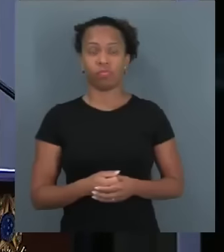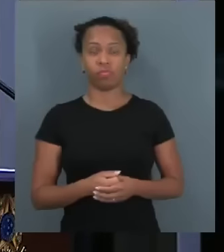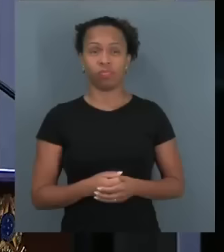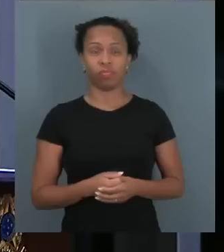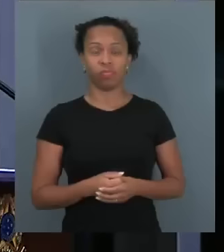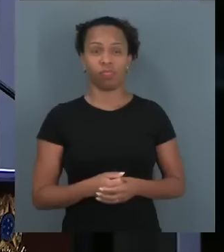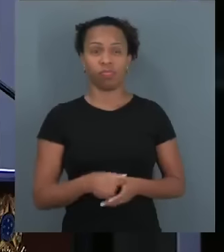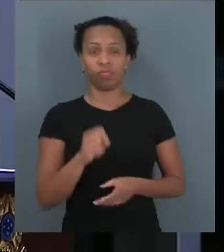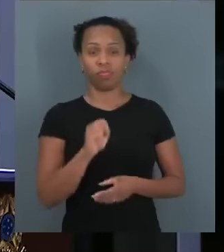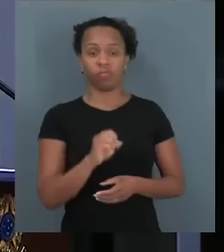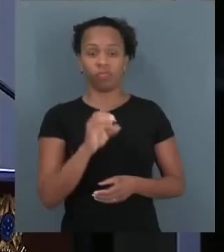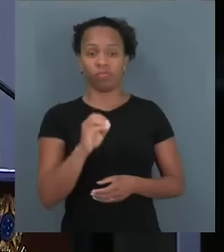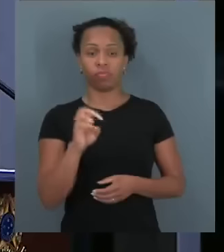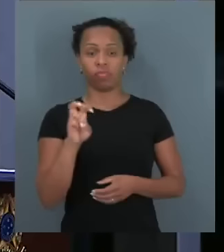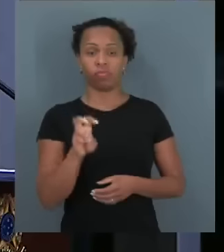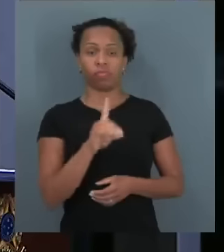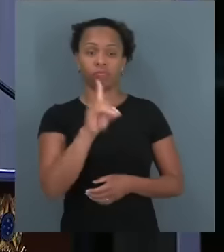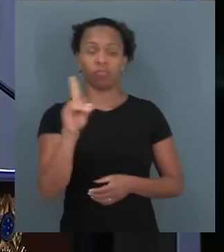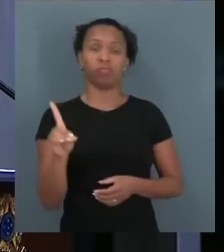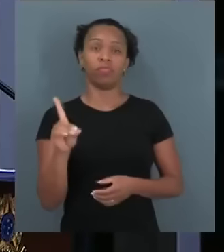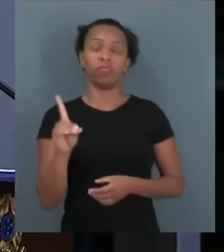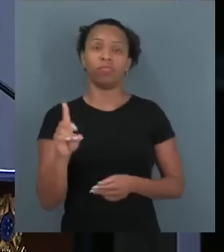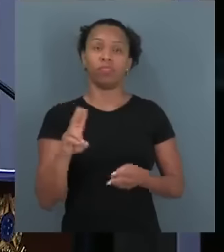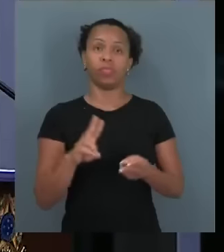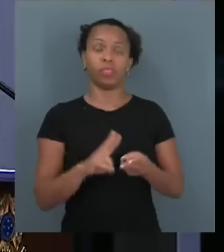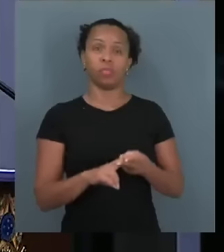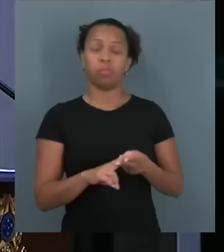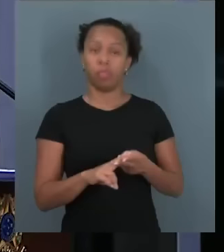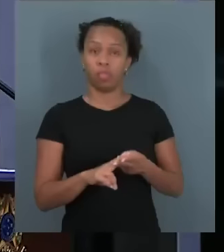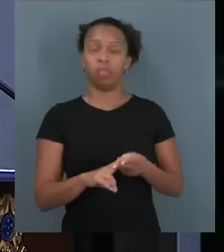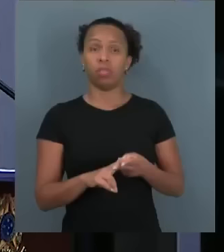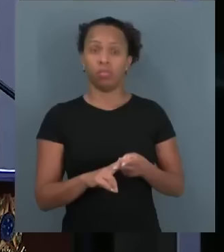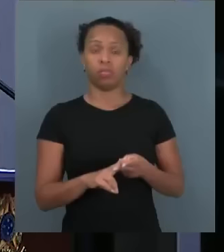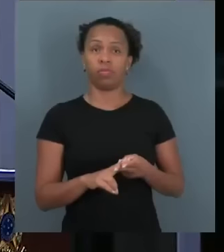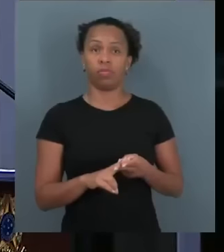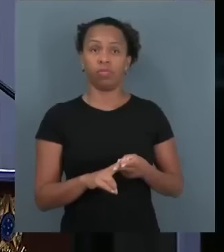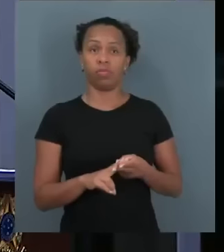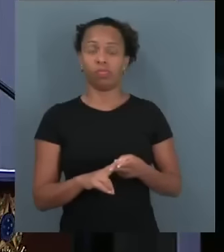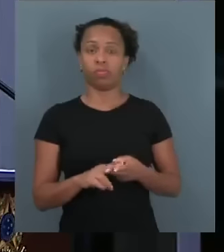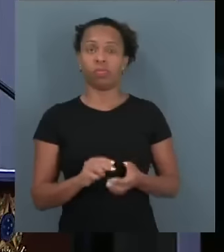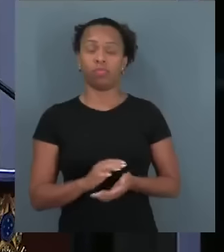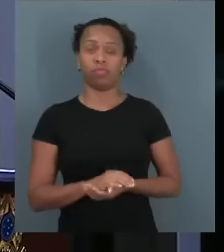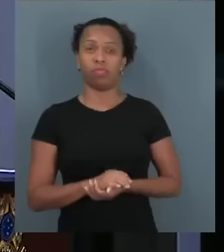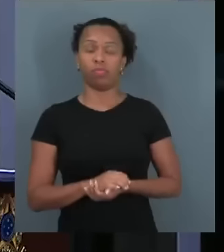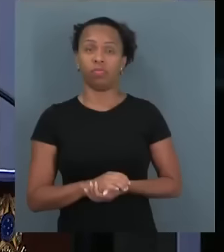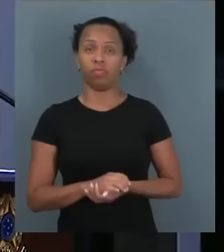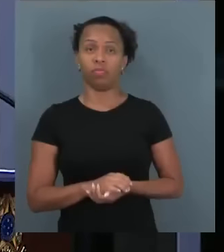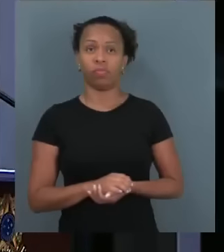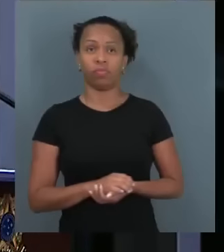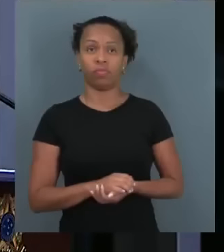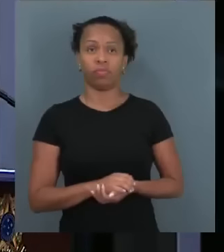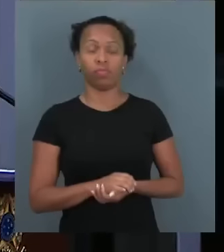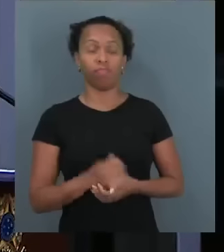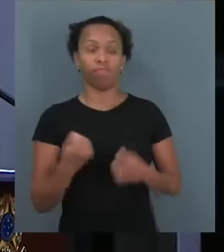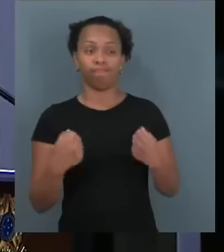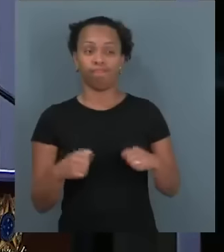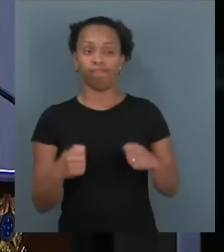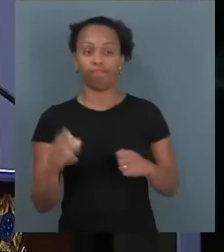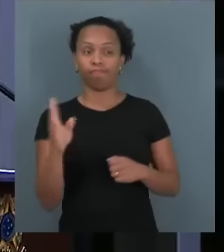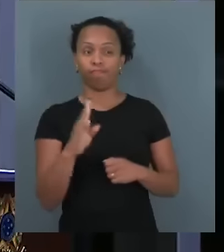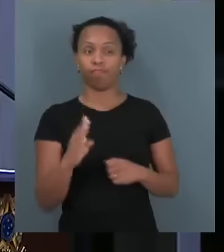805 dias foram como preso preventivo. Felipe Martins. É preciso que o